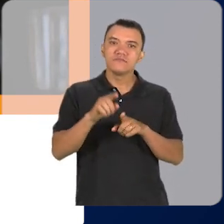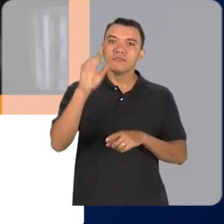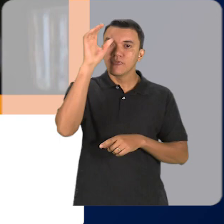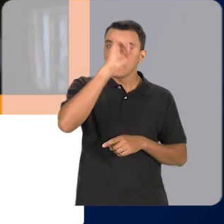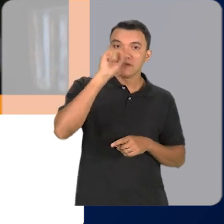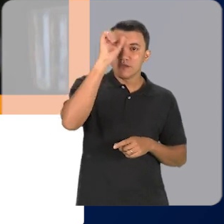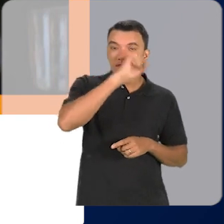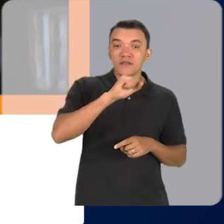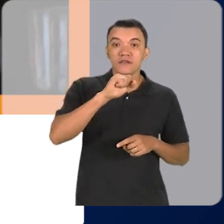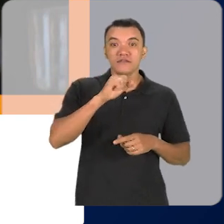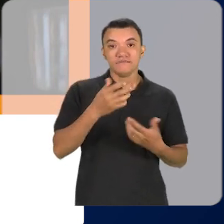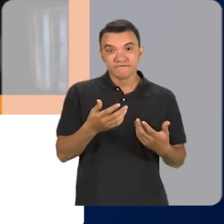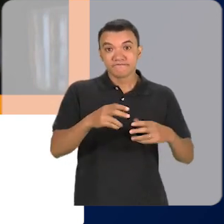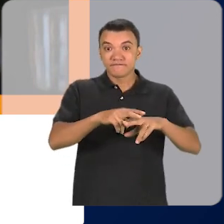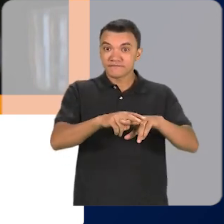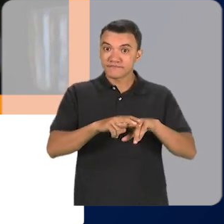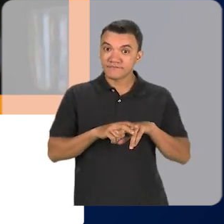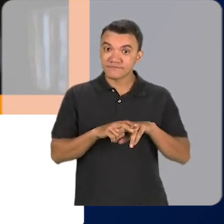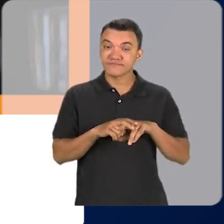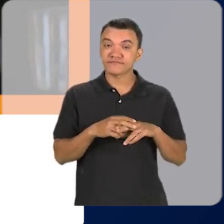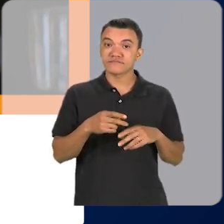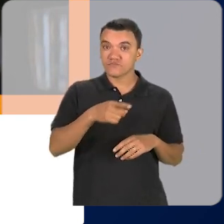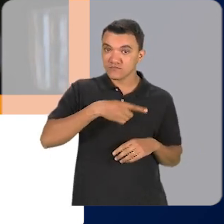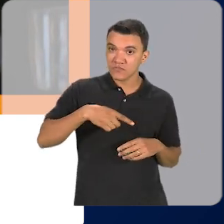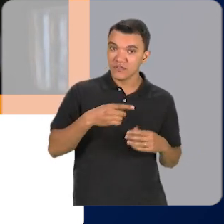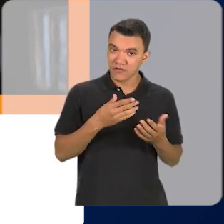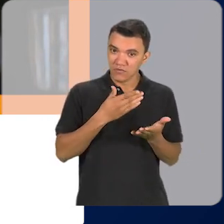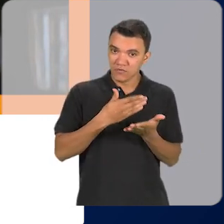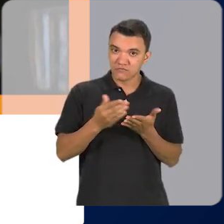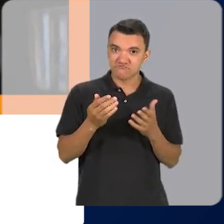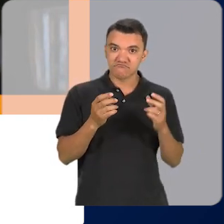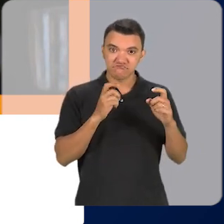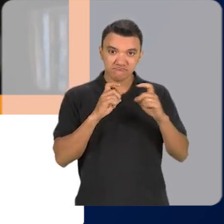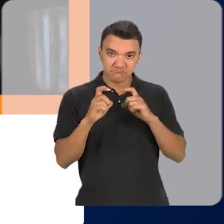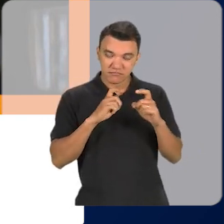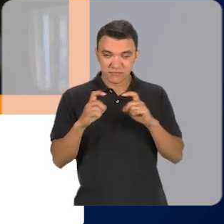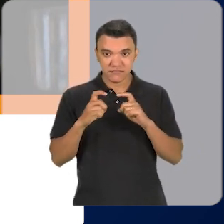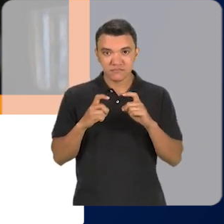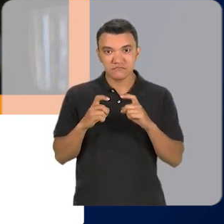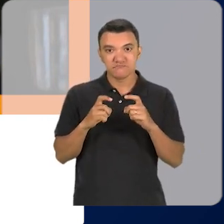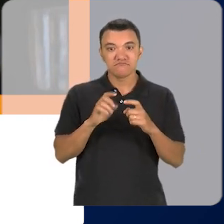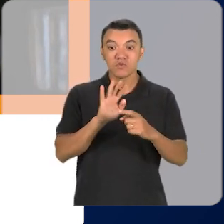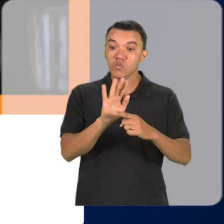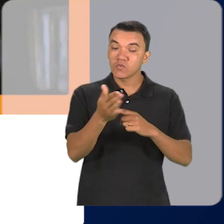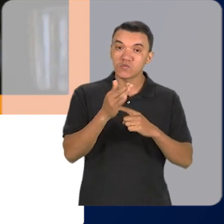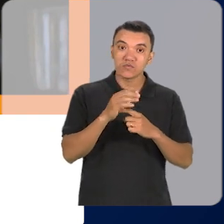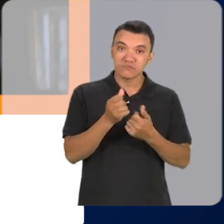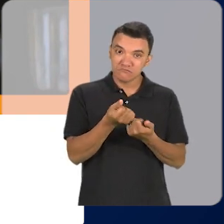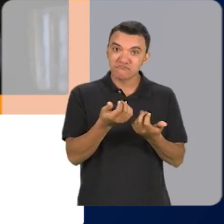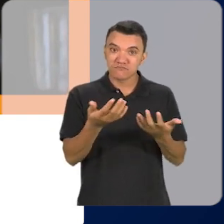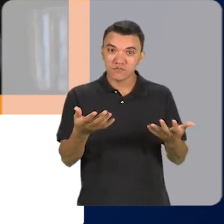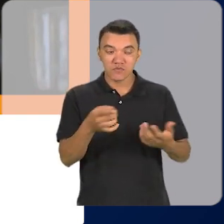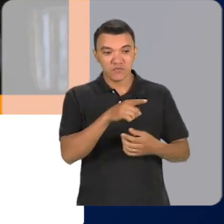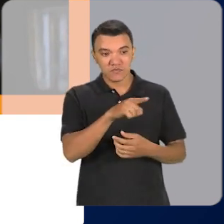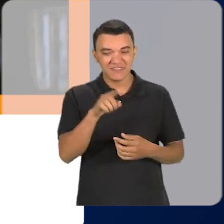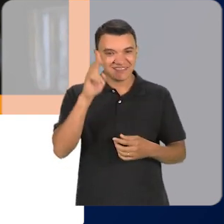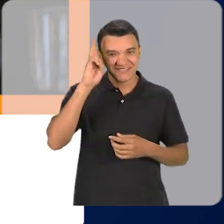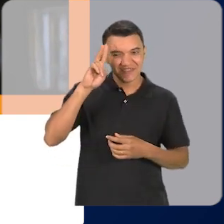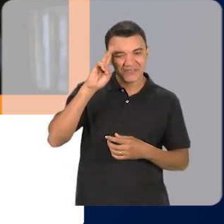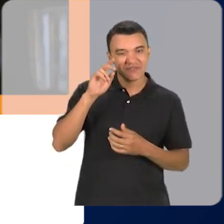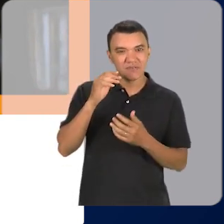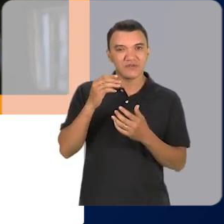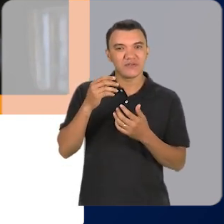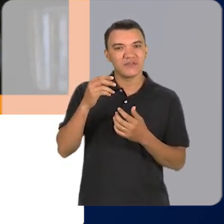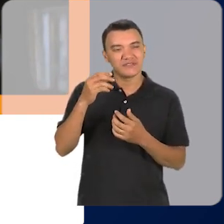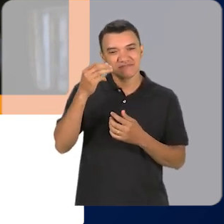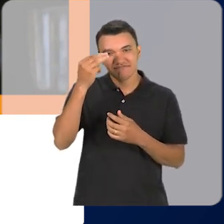E, portanto, é isso que nós vamos conversar agora, né, nesse momento, compartilhar com vocês um pouco mais dessas histórias e dessas